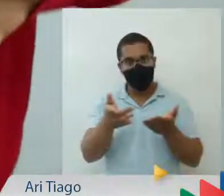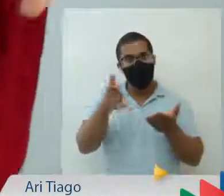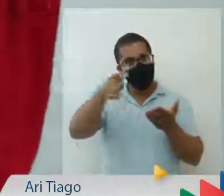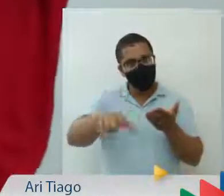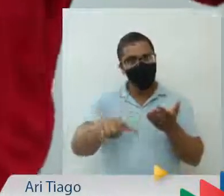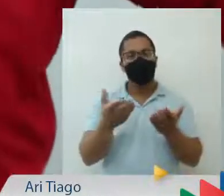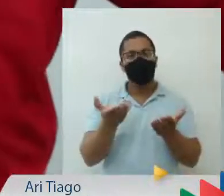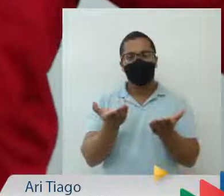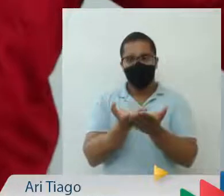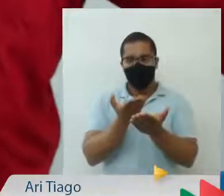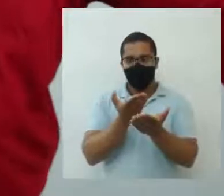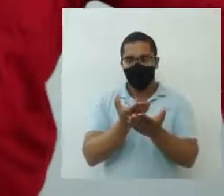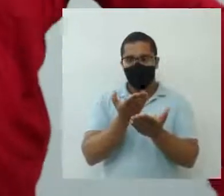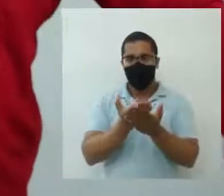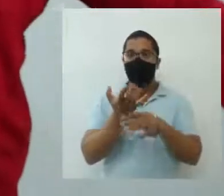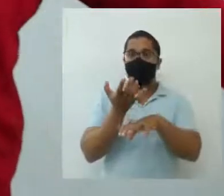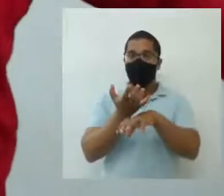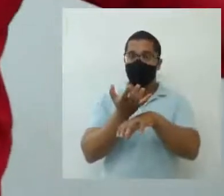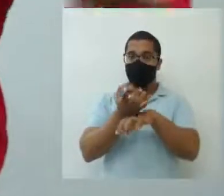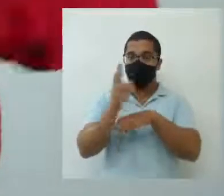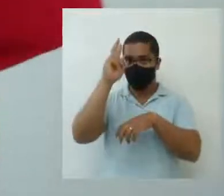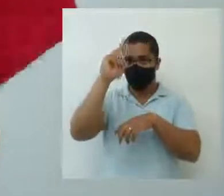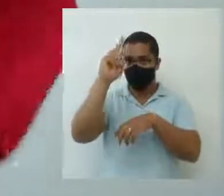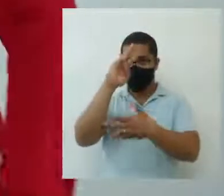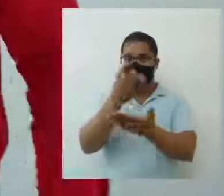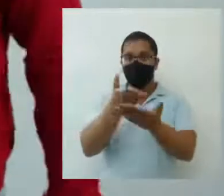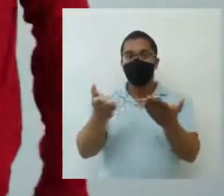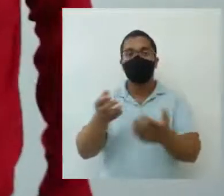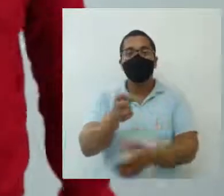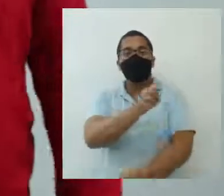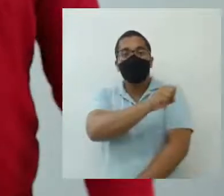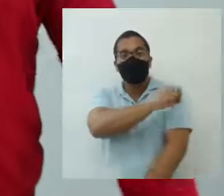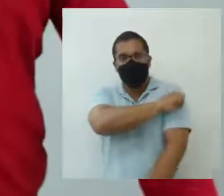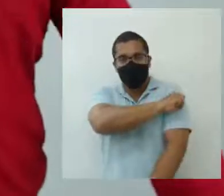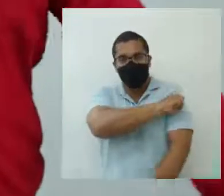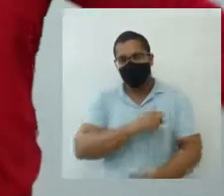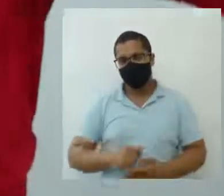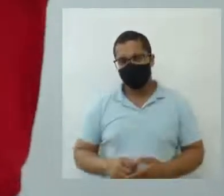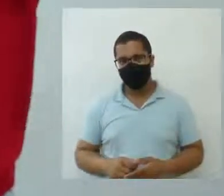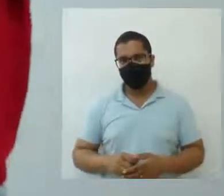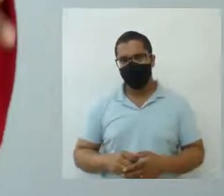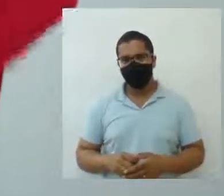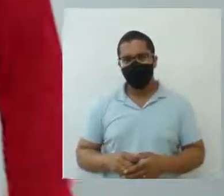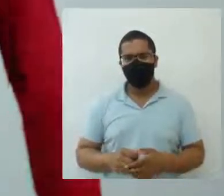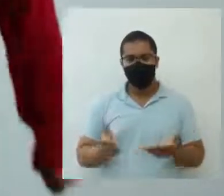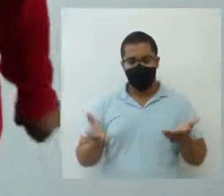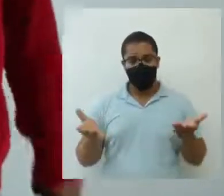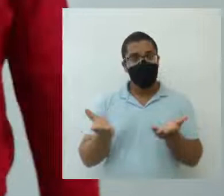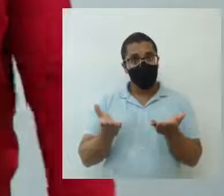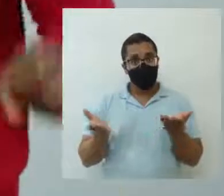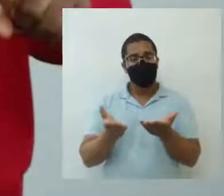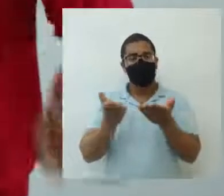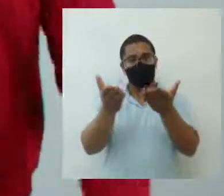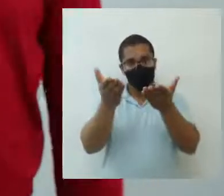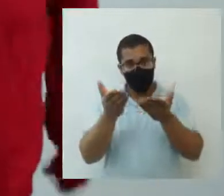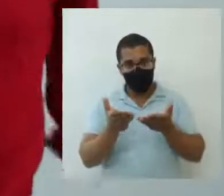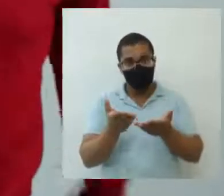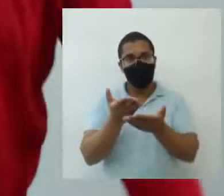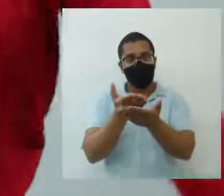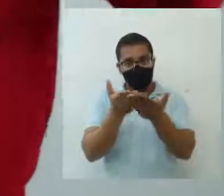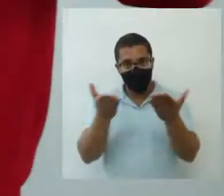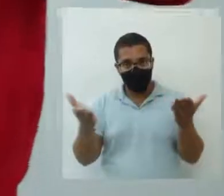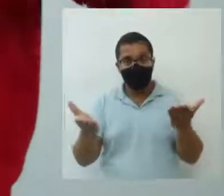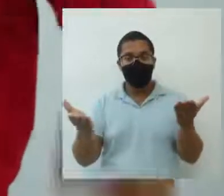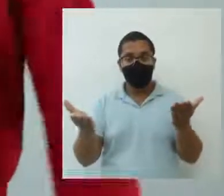nesta aula de História, turma do 8º ano do Ensino Fundamental. Hoje eu vos convido, não é isso,